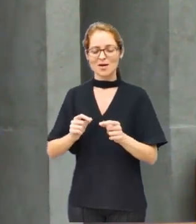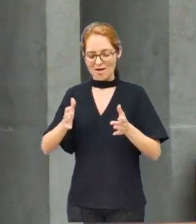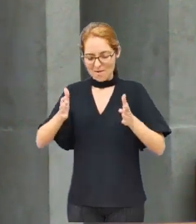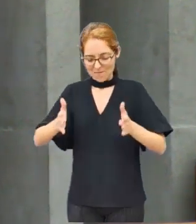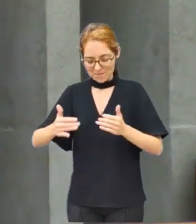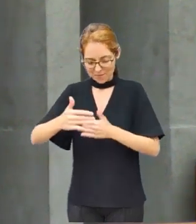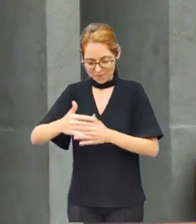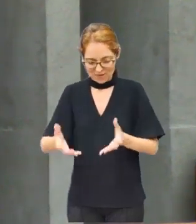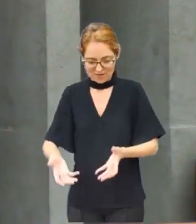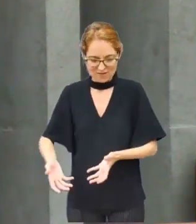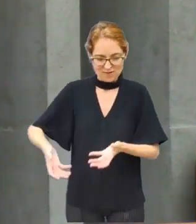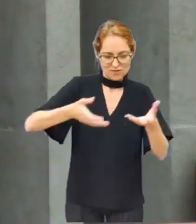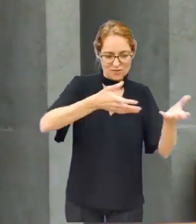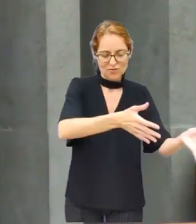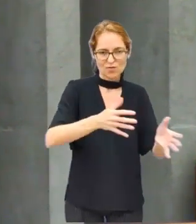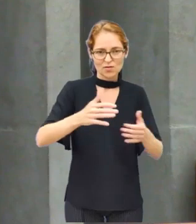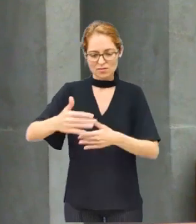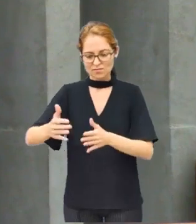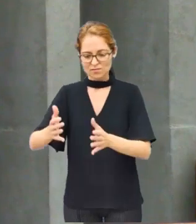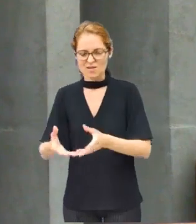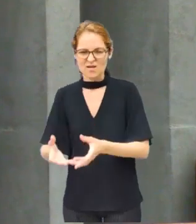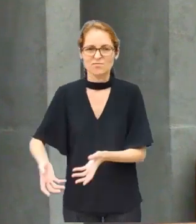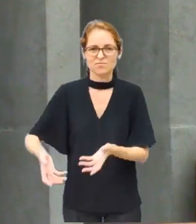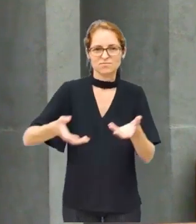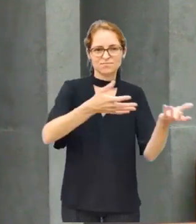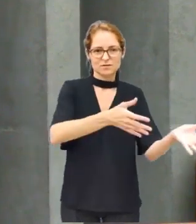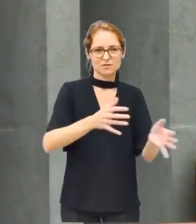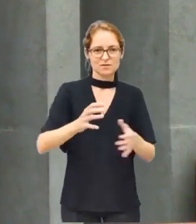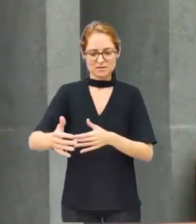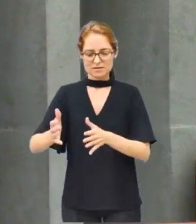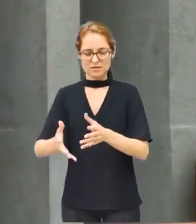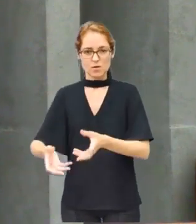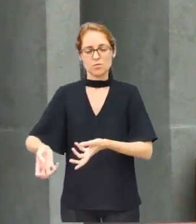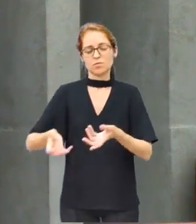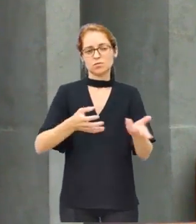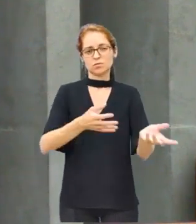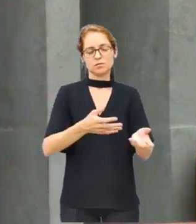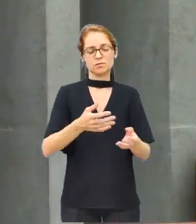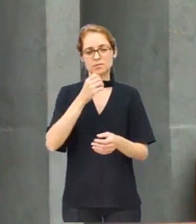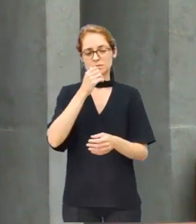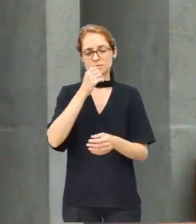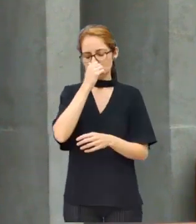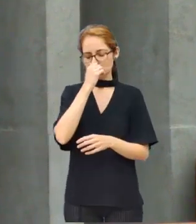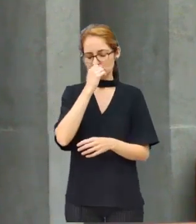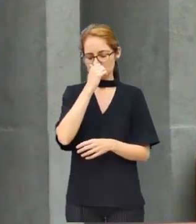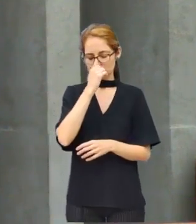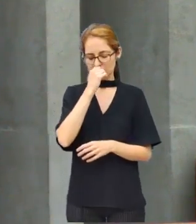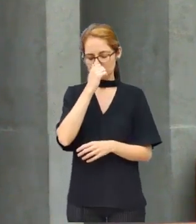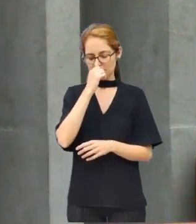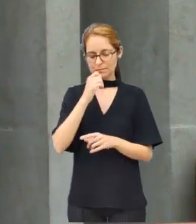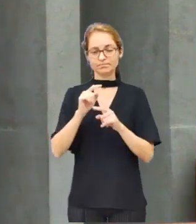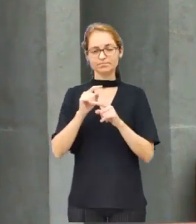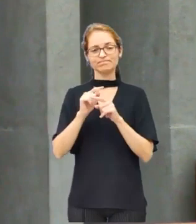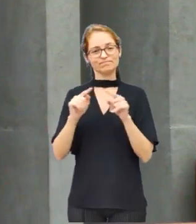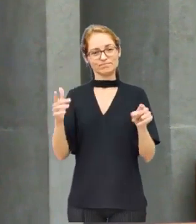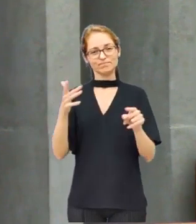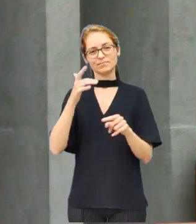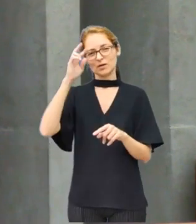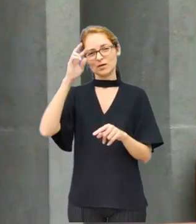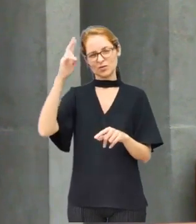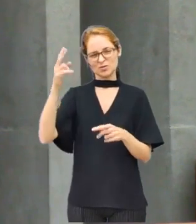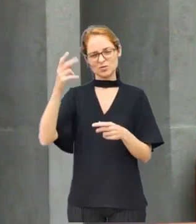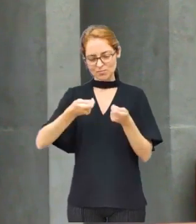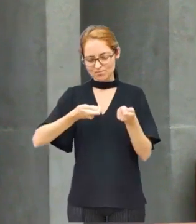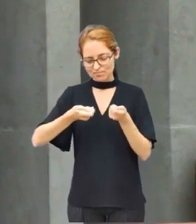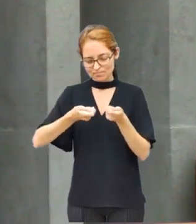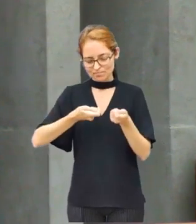ver se eles conseguiam pelo menos chegar em algum lugar. Mas o Senhor conduzindo esse povo, o